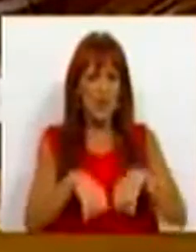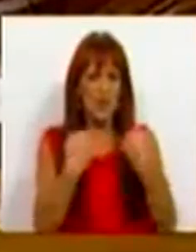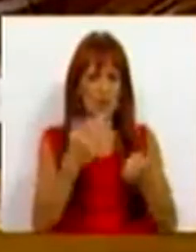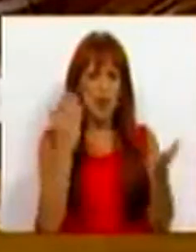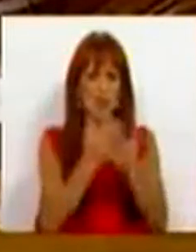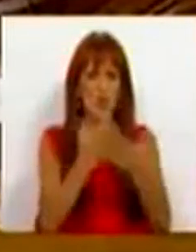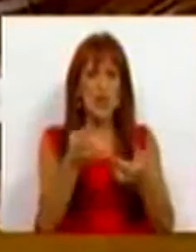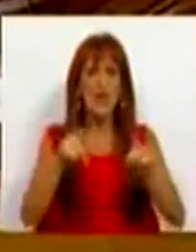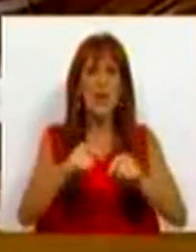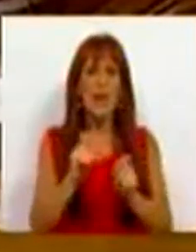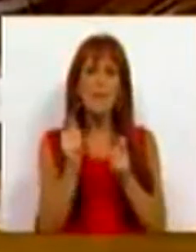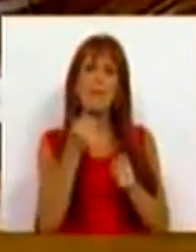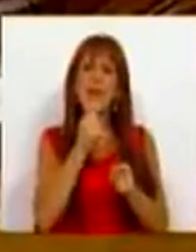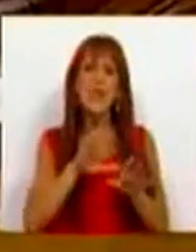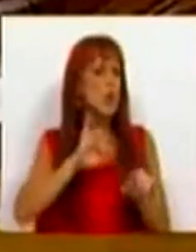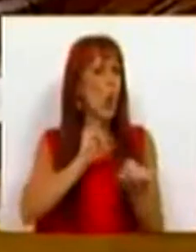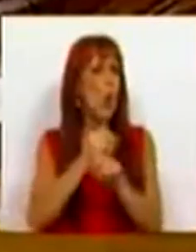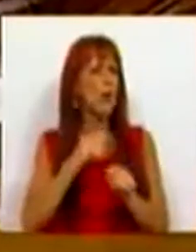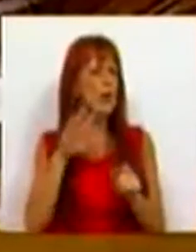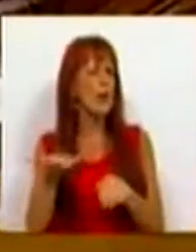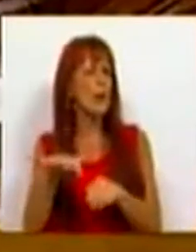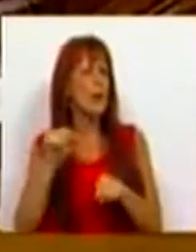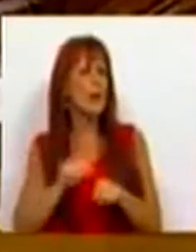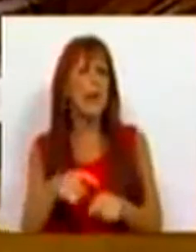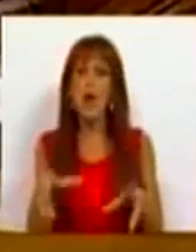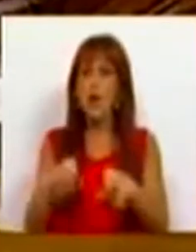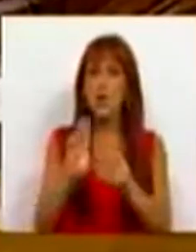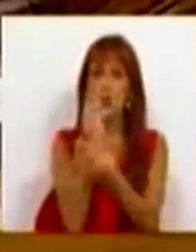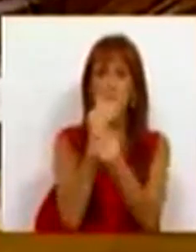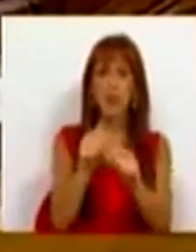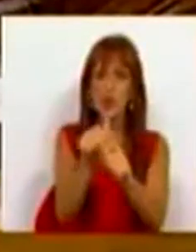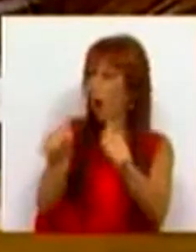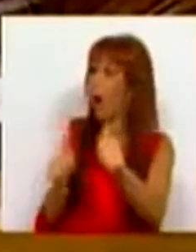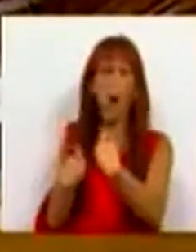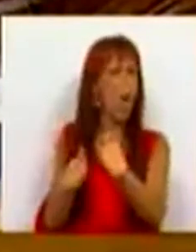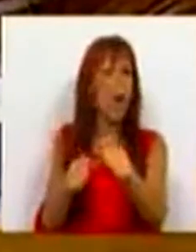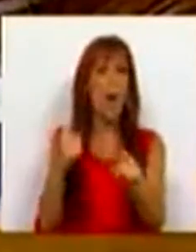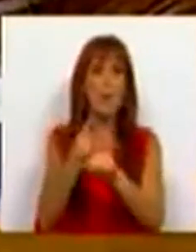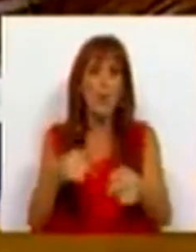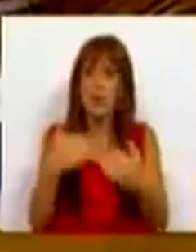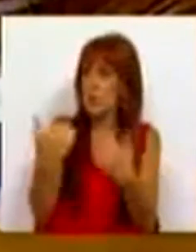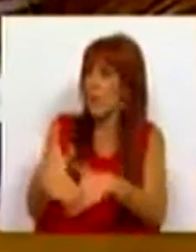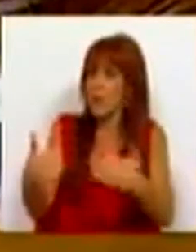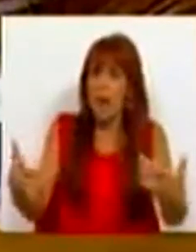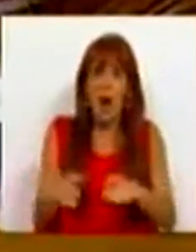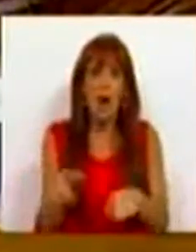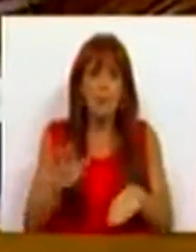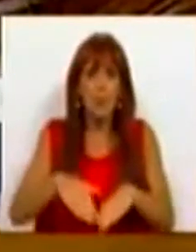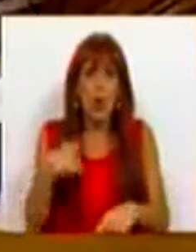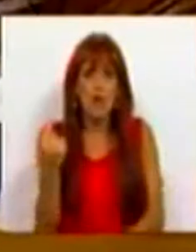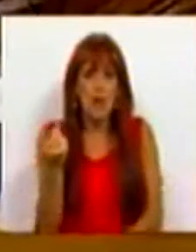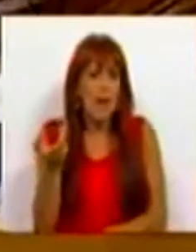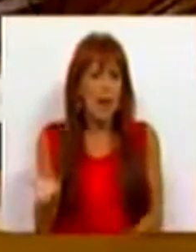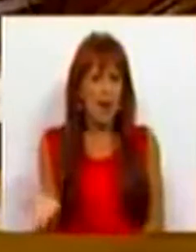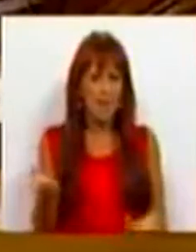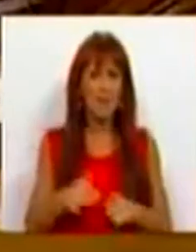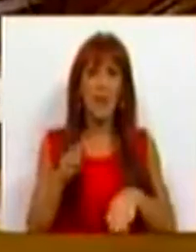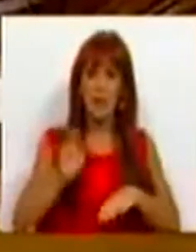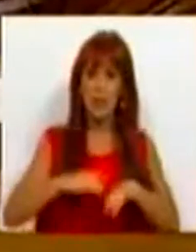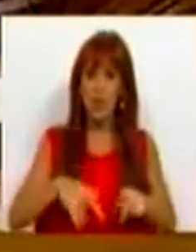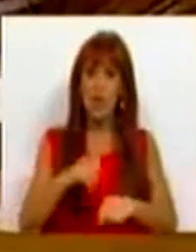torno do valor das propinas, que o PS reconhece como excessivo e um dos mais elevados da Europa. Importa garantir um